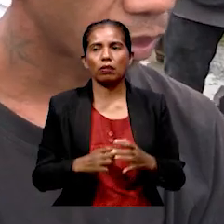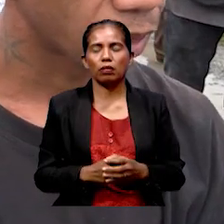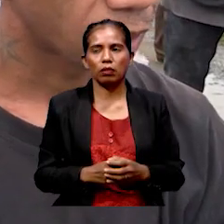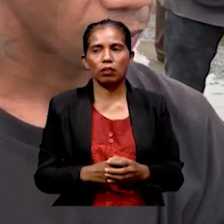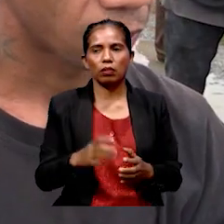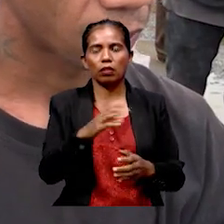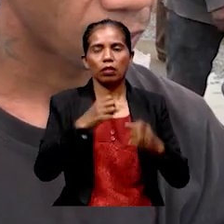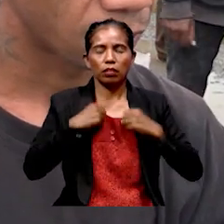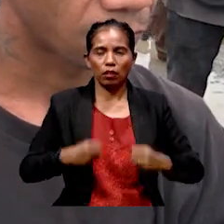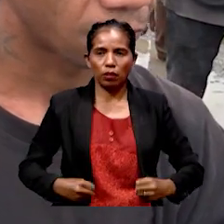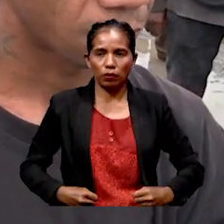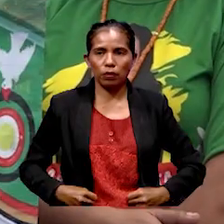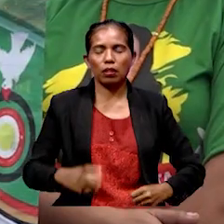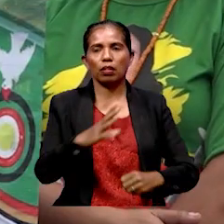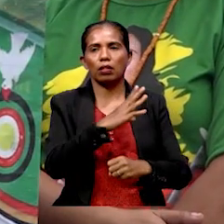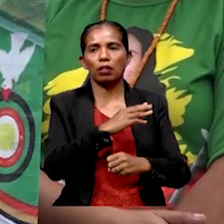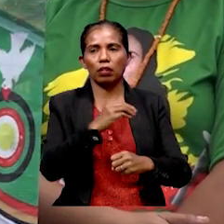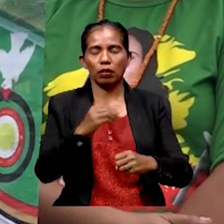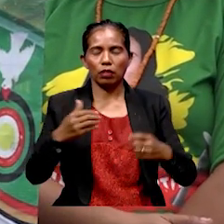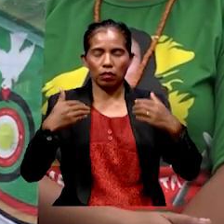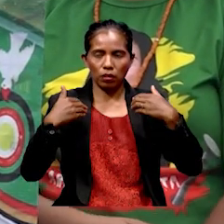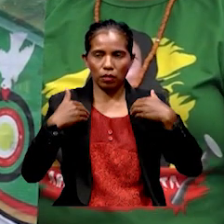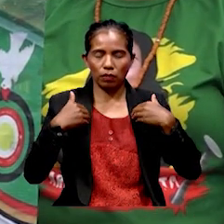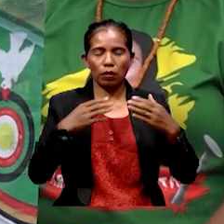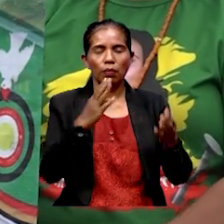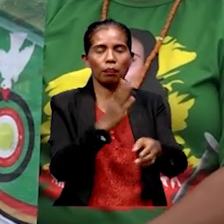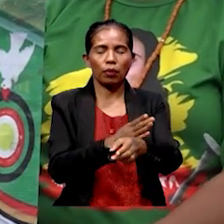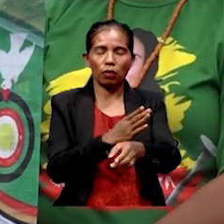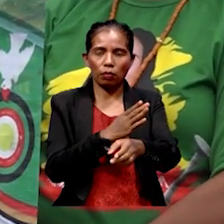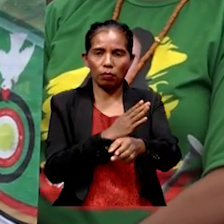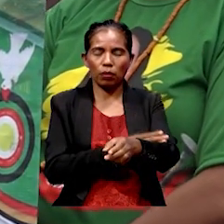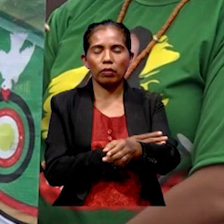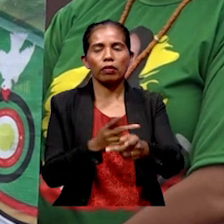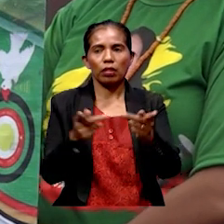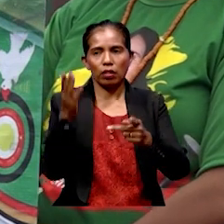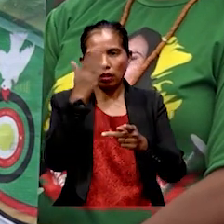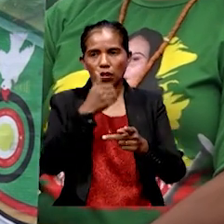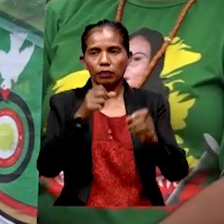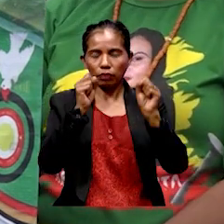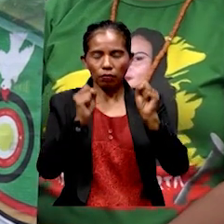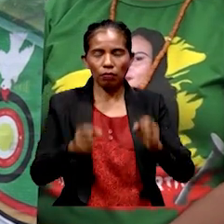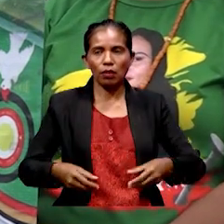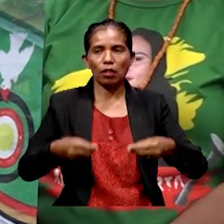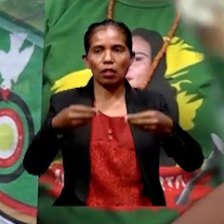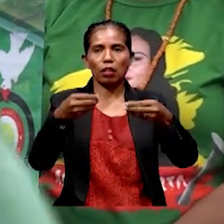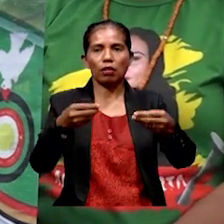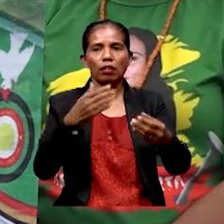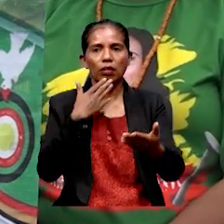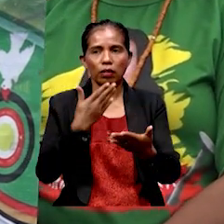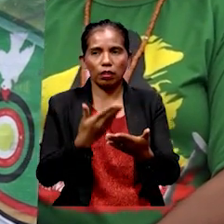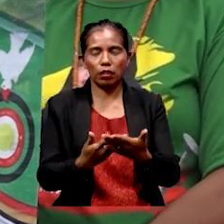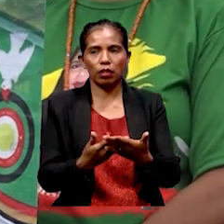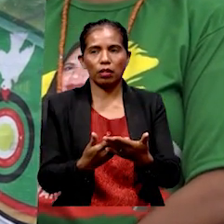educação, saúde, e nós promove o setor turismo com nível de garante